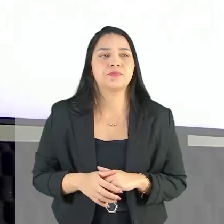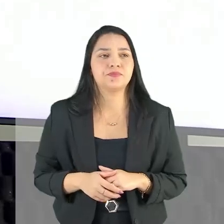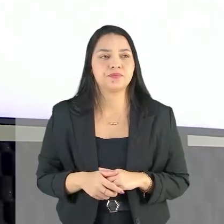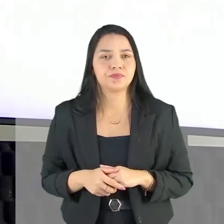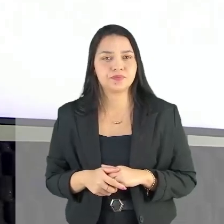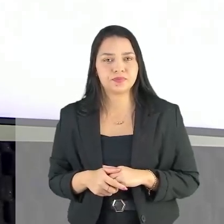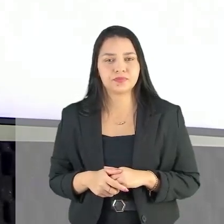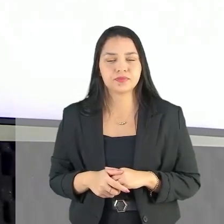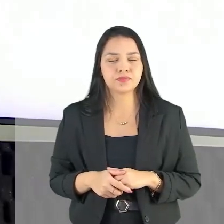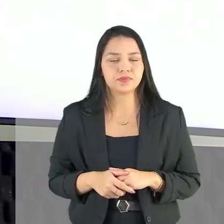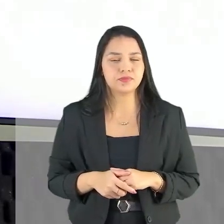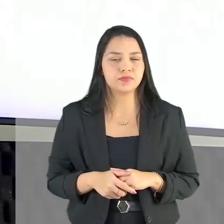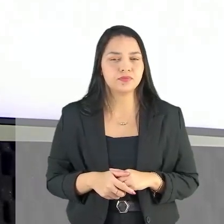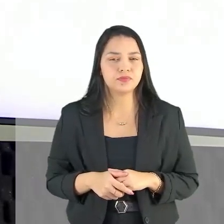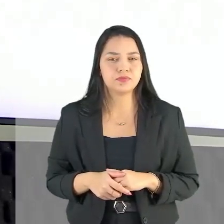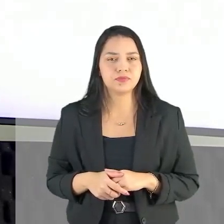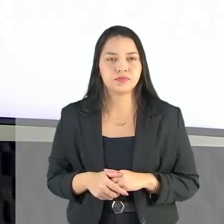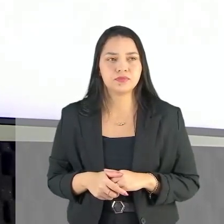de uma pilha.